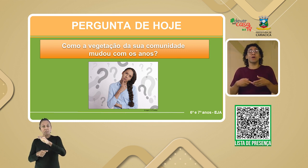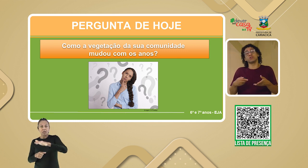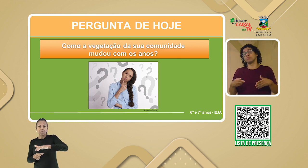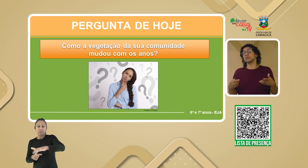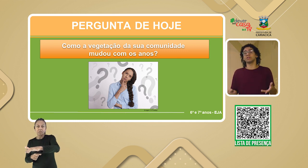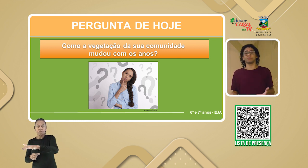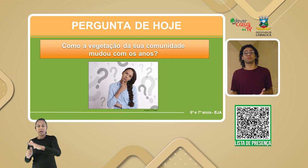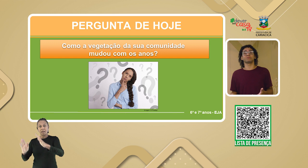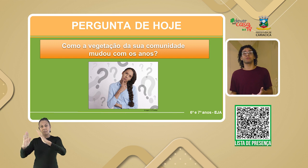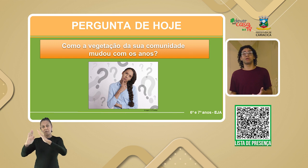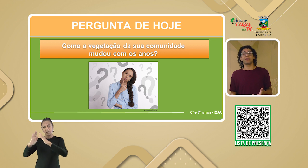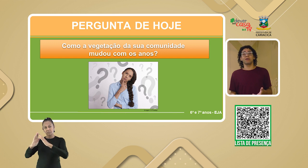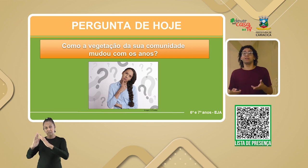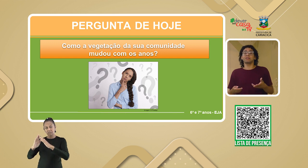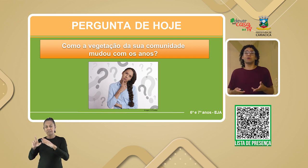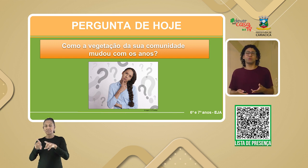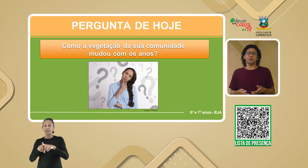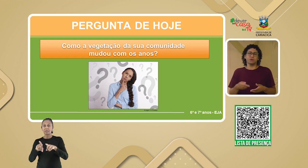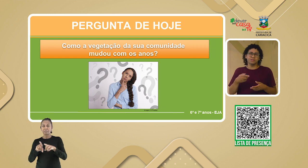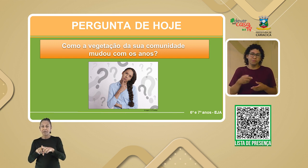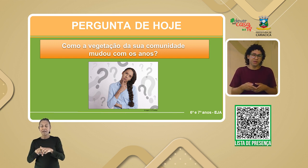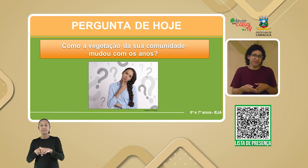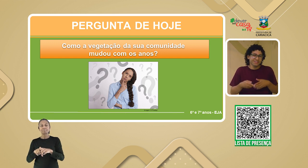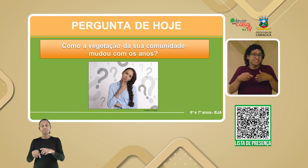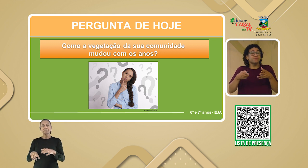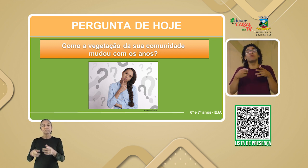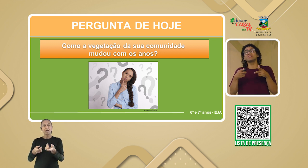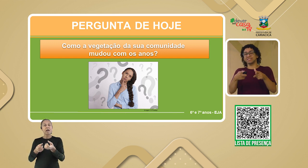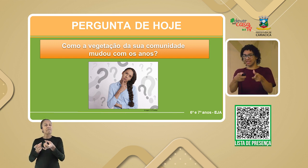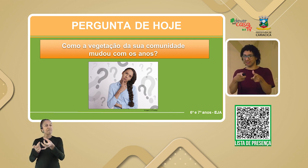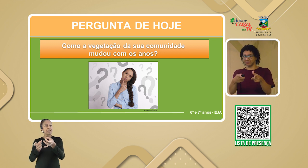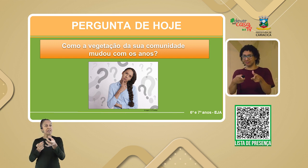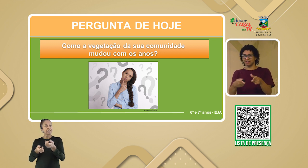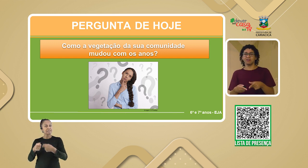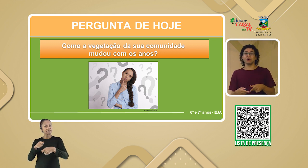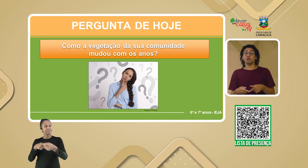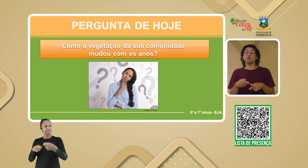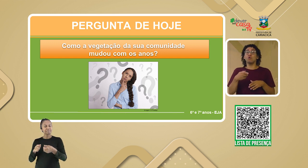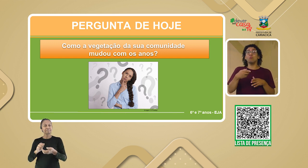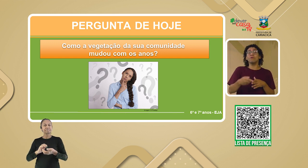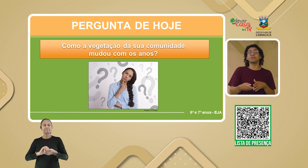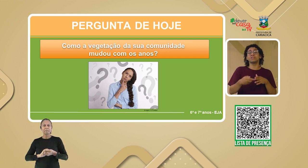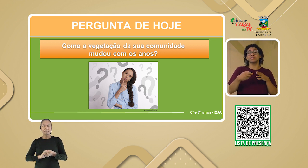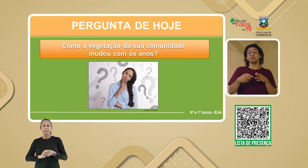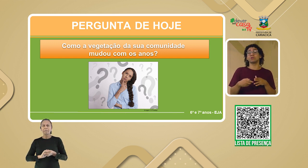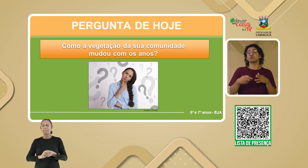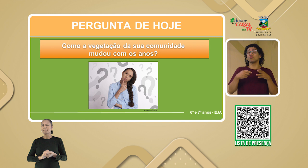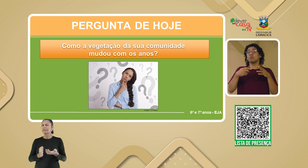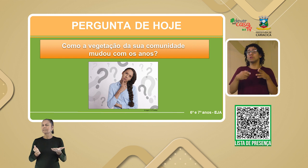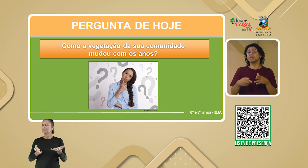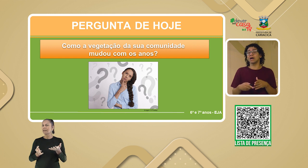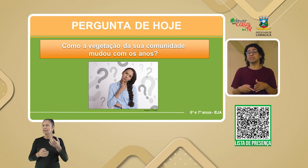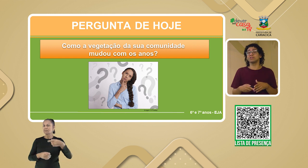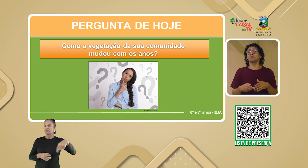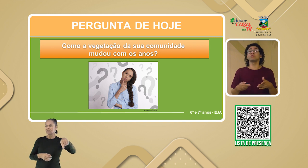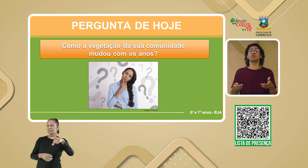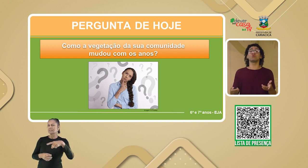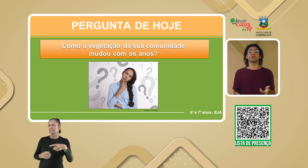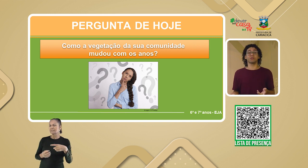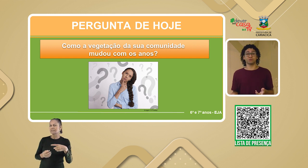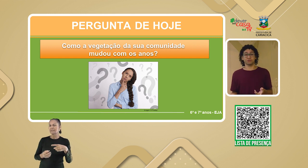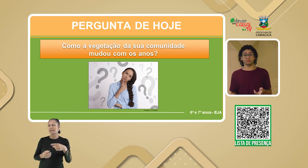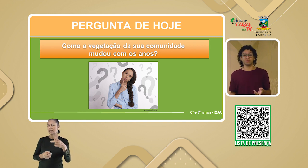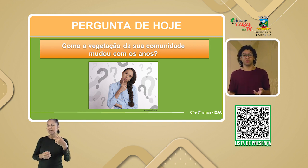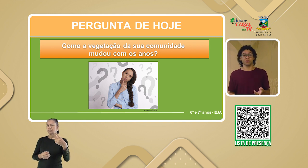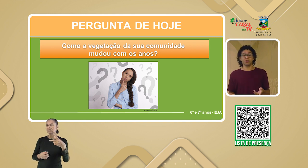ou comércio, por exemplo. Então, eu quero saber de você, como a vegetação da sua comunidade mudou